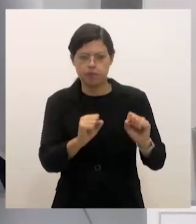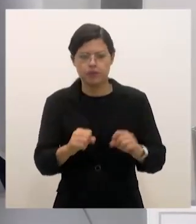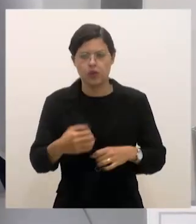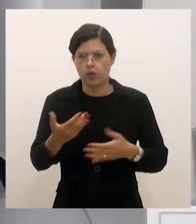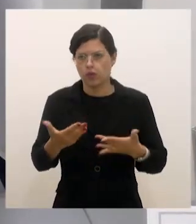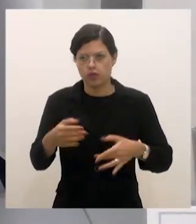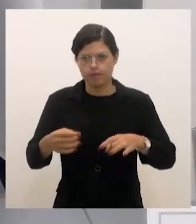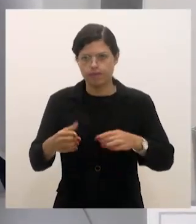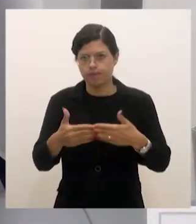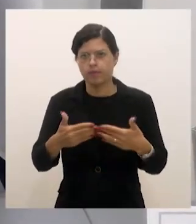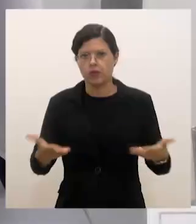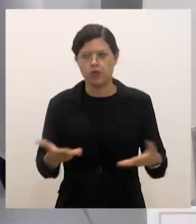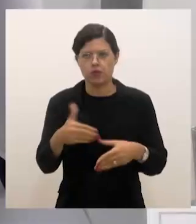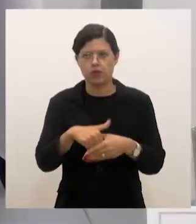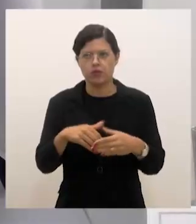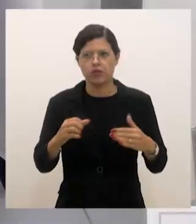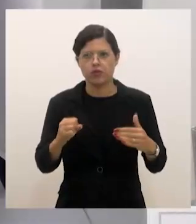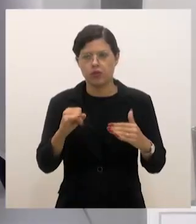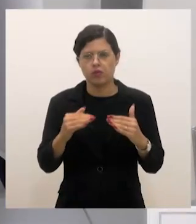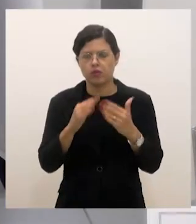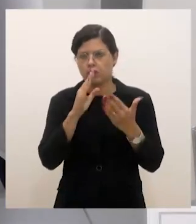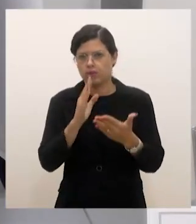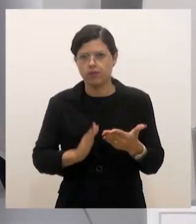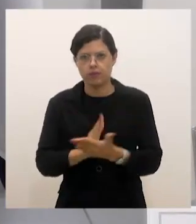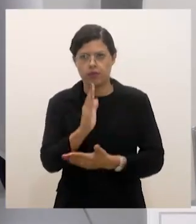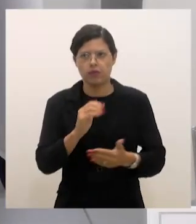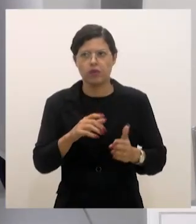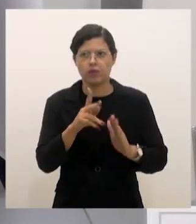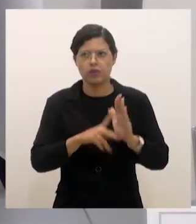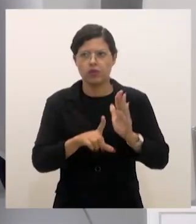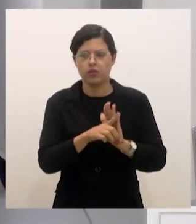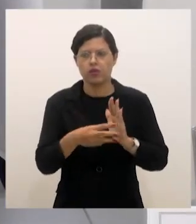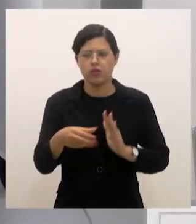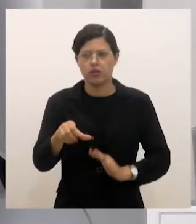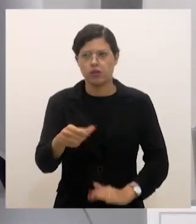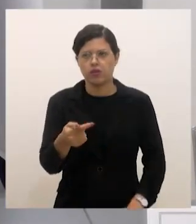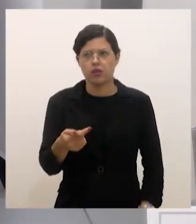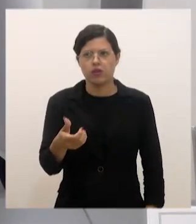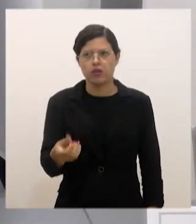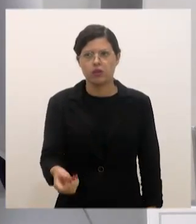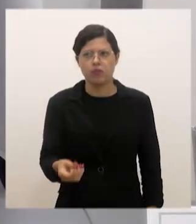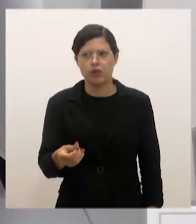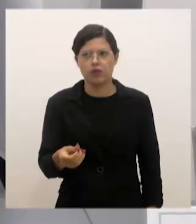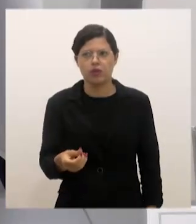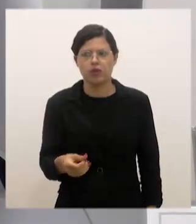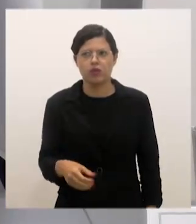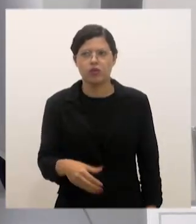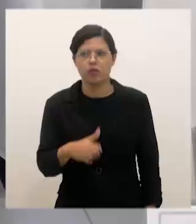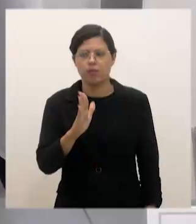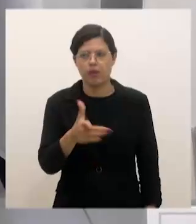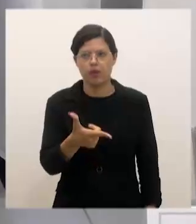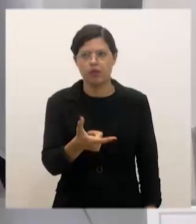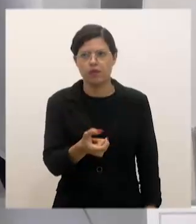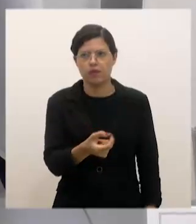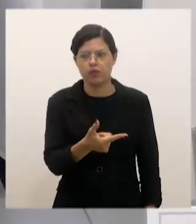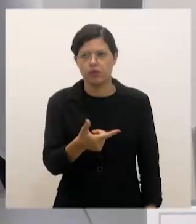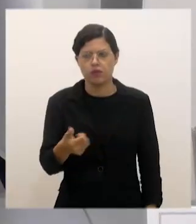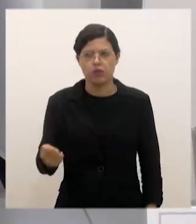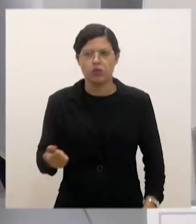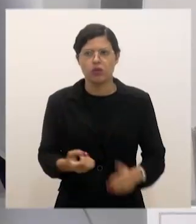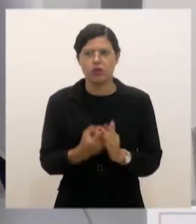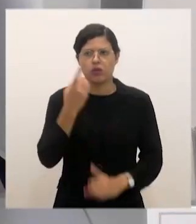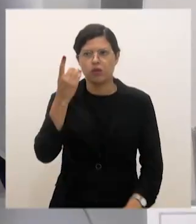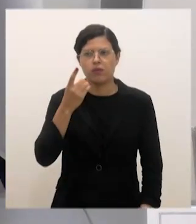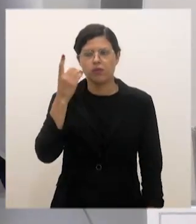encerrada a discussão e votação, seus que aprovam a permanência como estão, aprovado. Projeto de Lei 3976 é o 26 da pauta de 2021, de autoria da